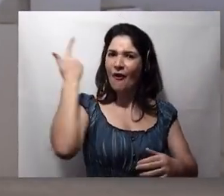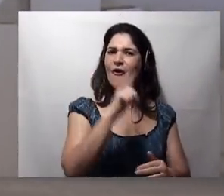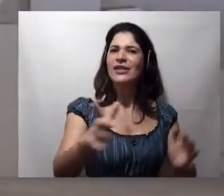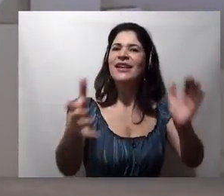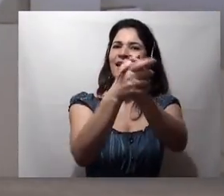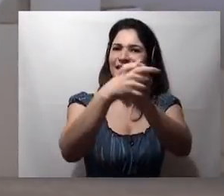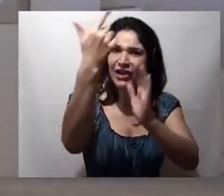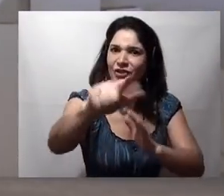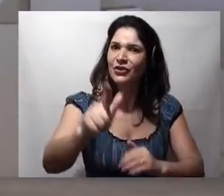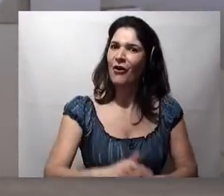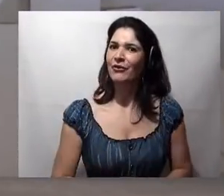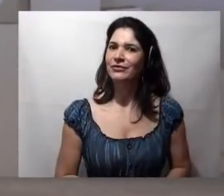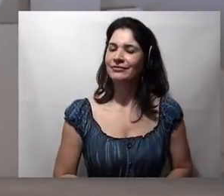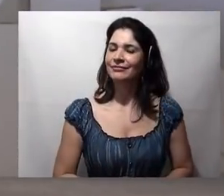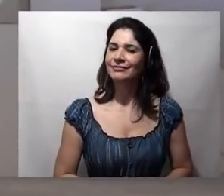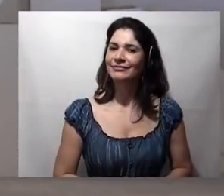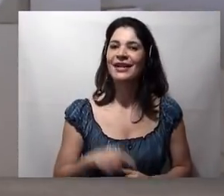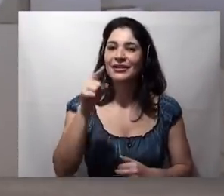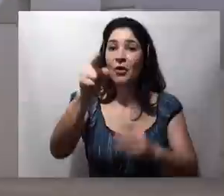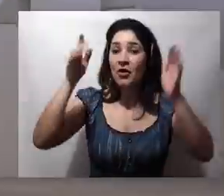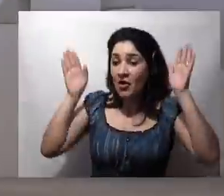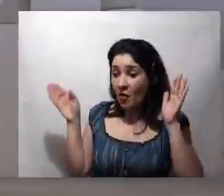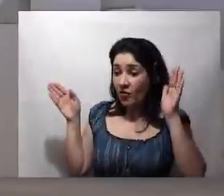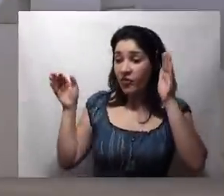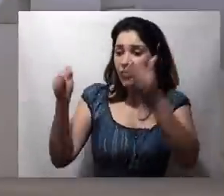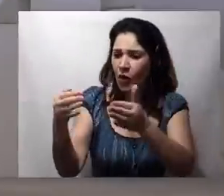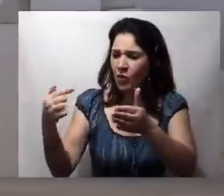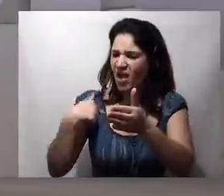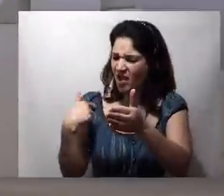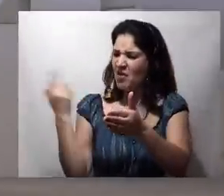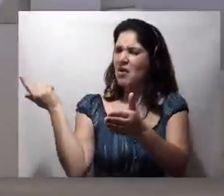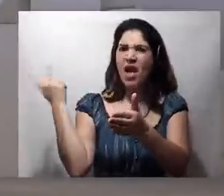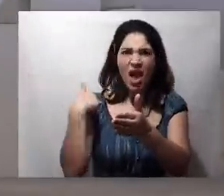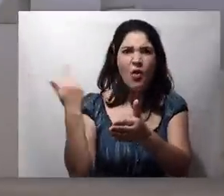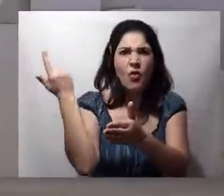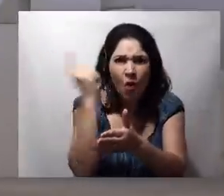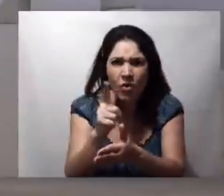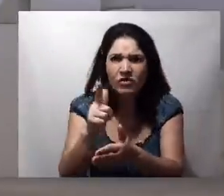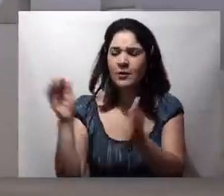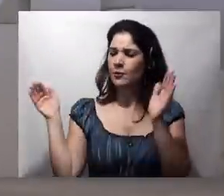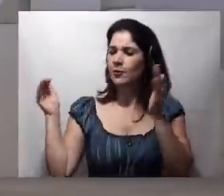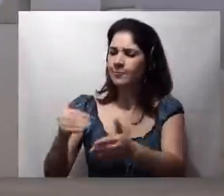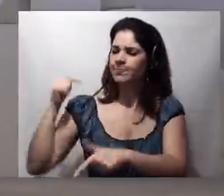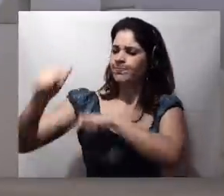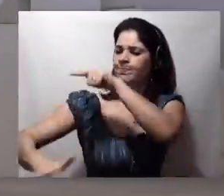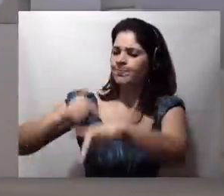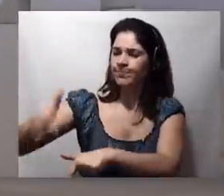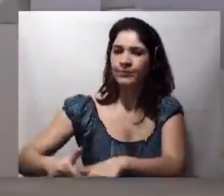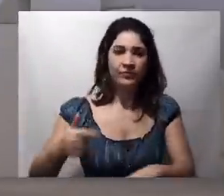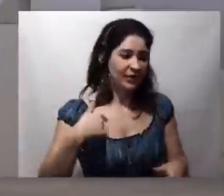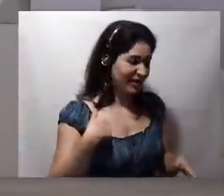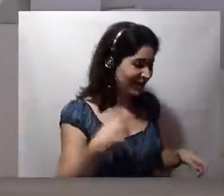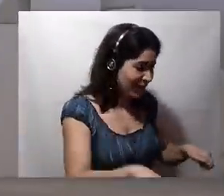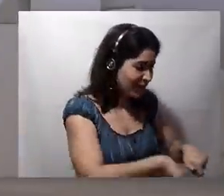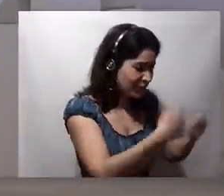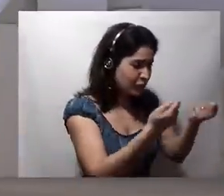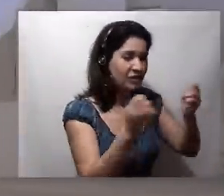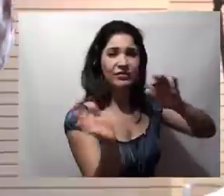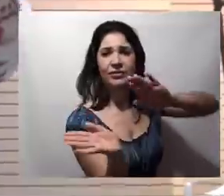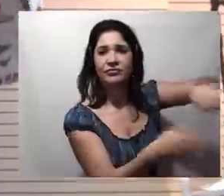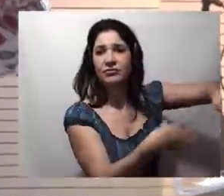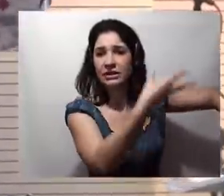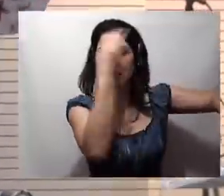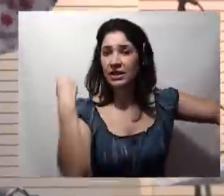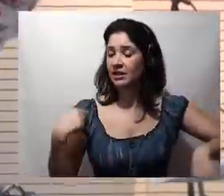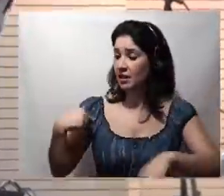se concentre no que você pode e não não tinha um punhado de gente aqui